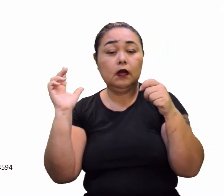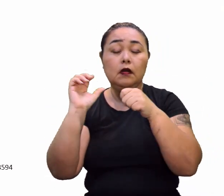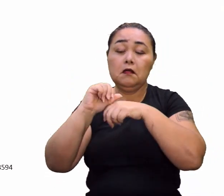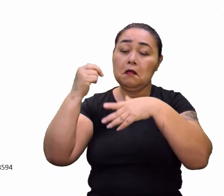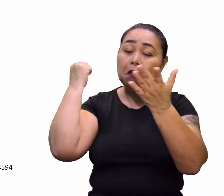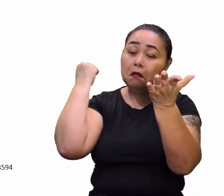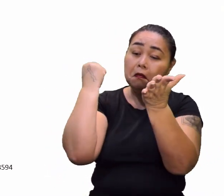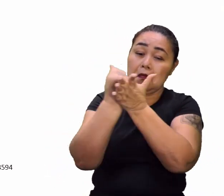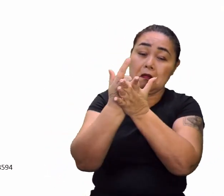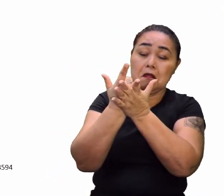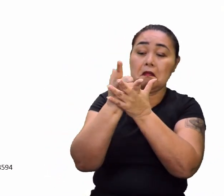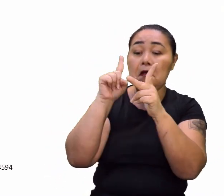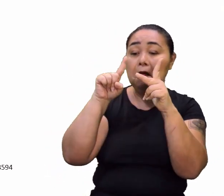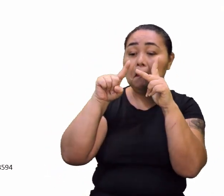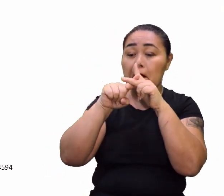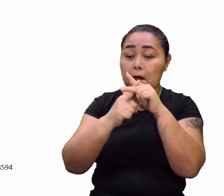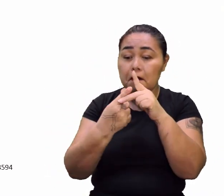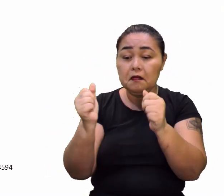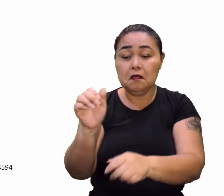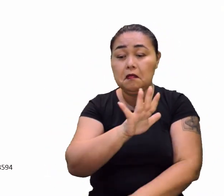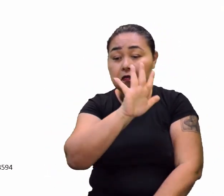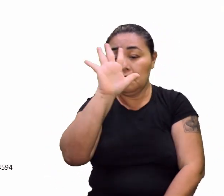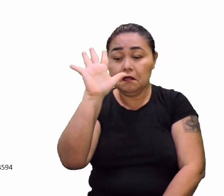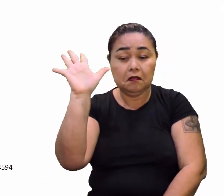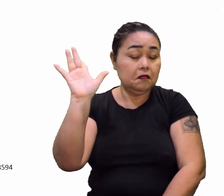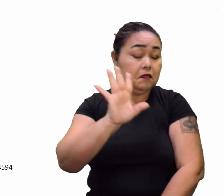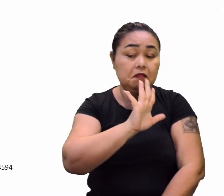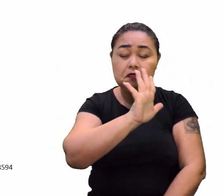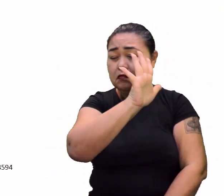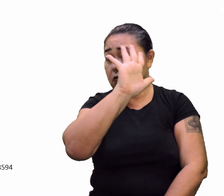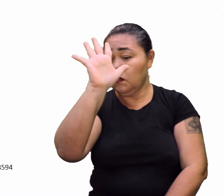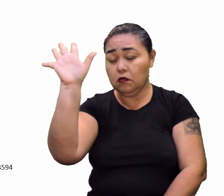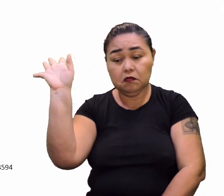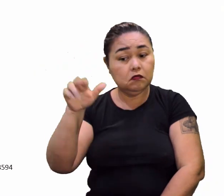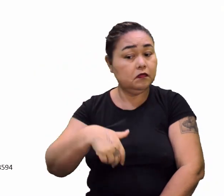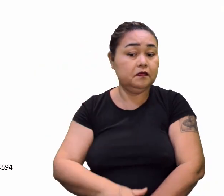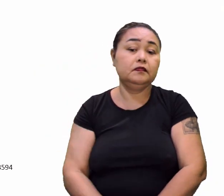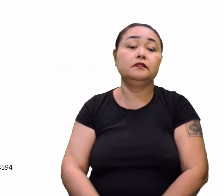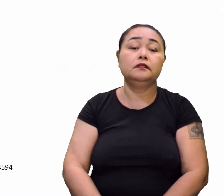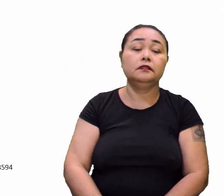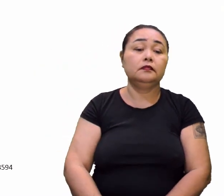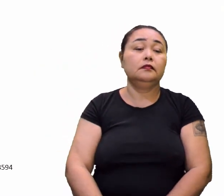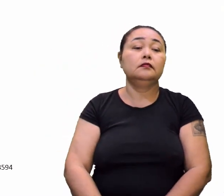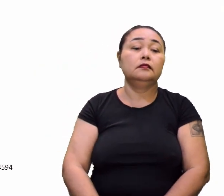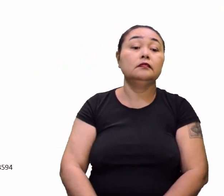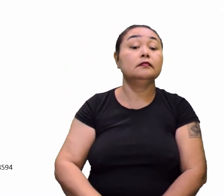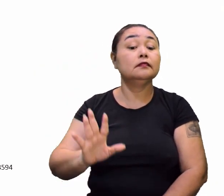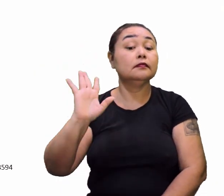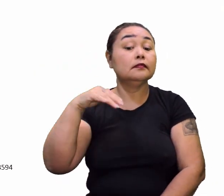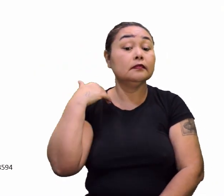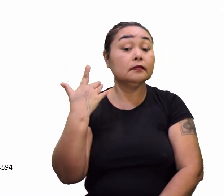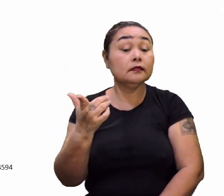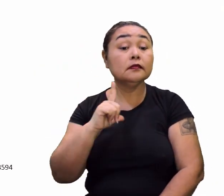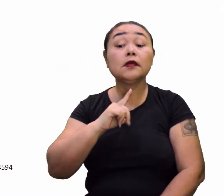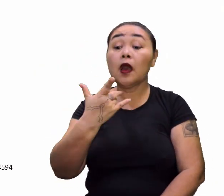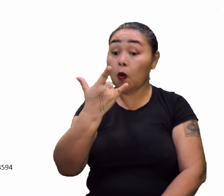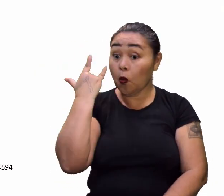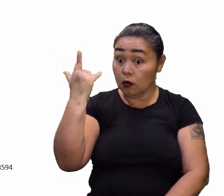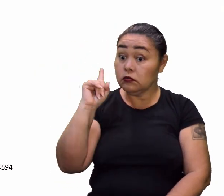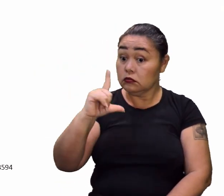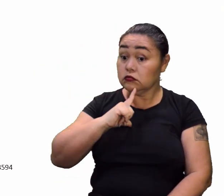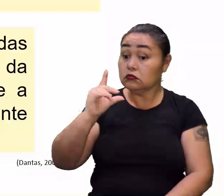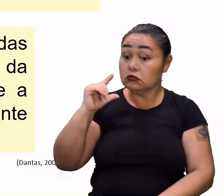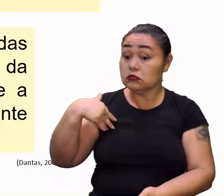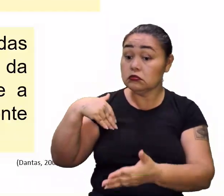aeronave, peça é cara, não é isso? Mecânica, então, era um custo muito alto. Exatamente. E ainda assim dava lucro? Imagina,